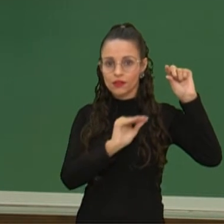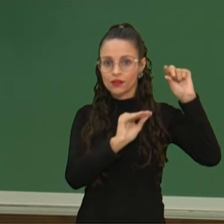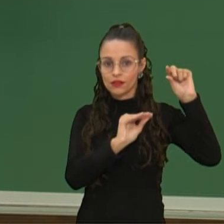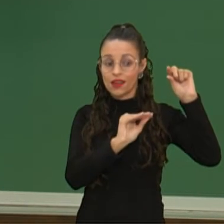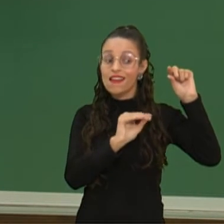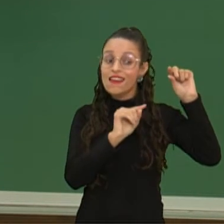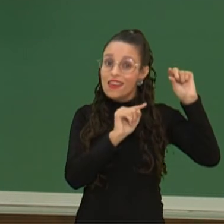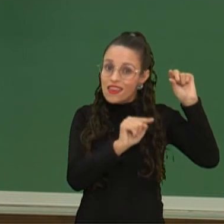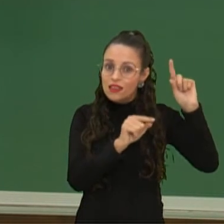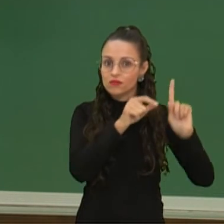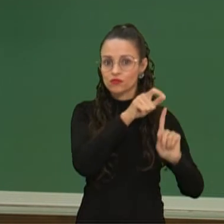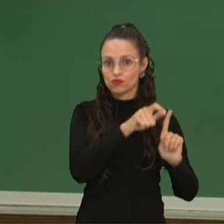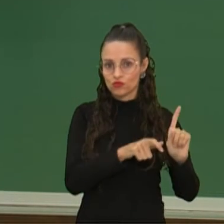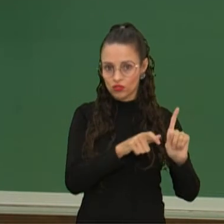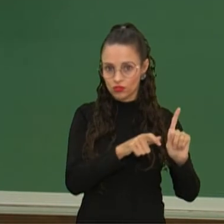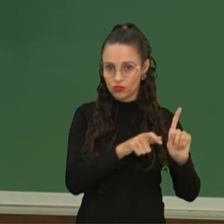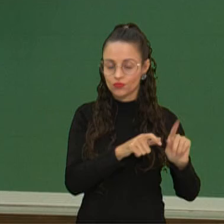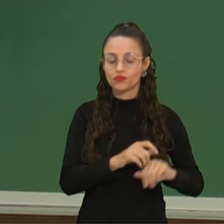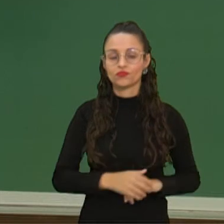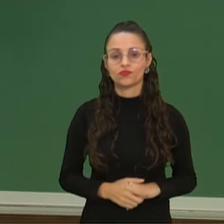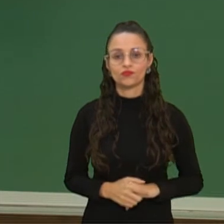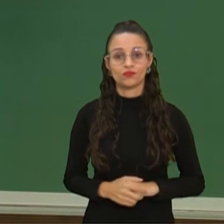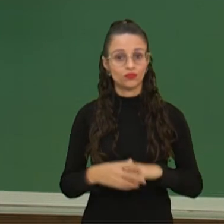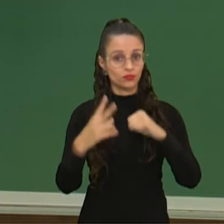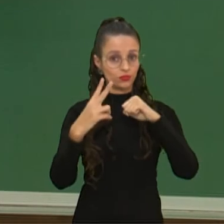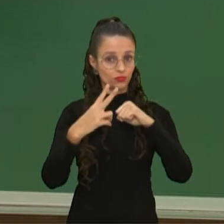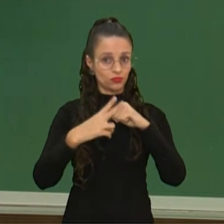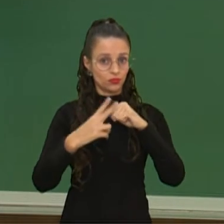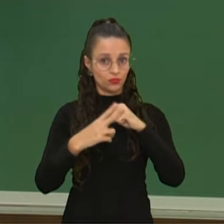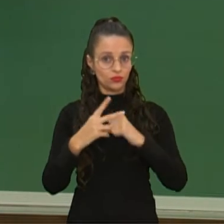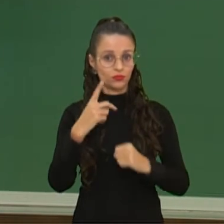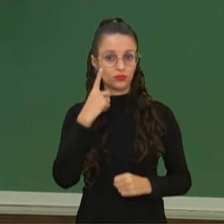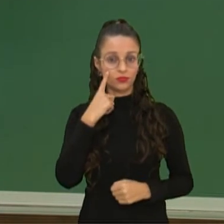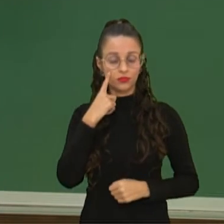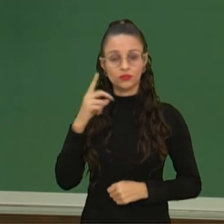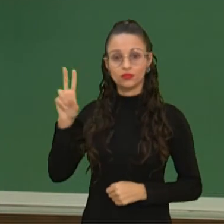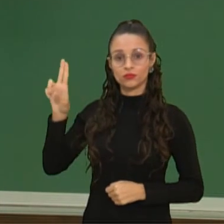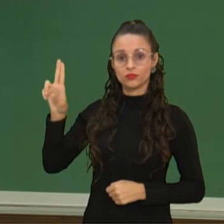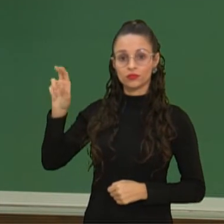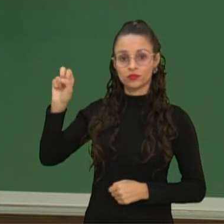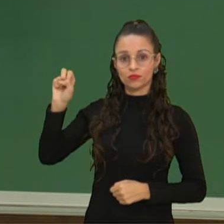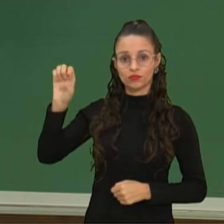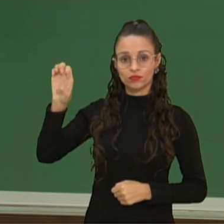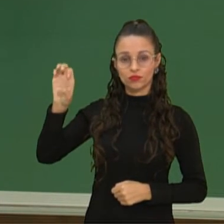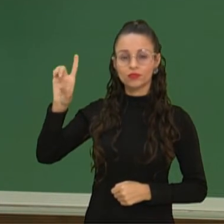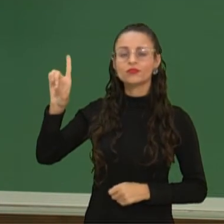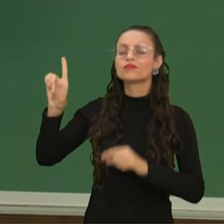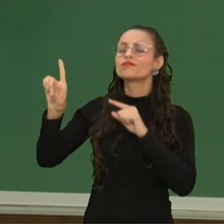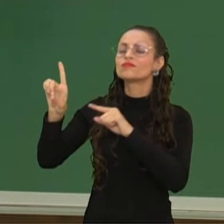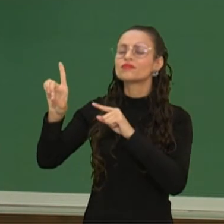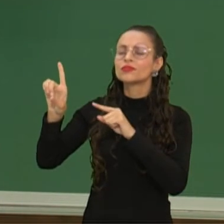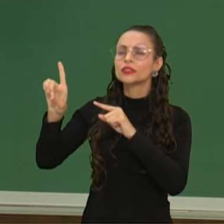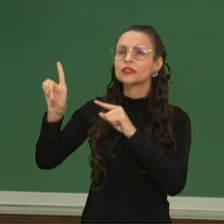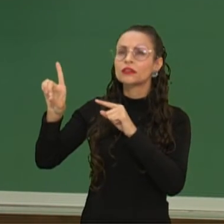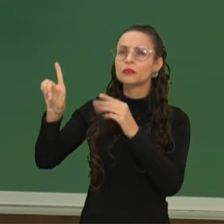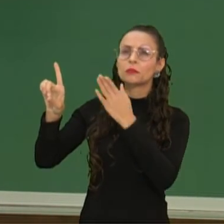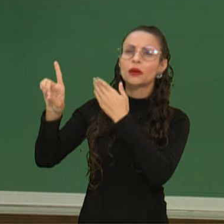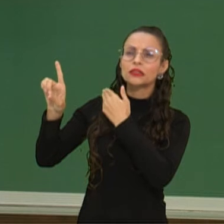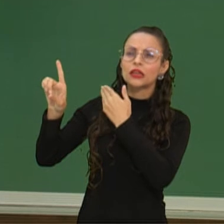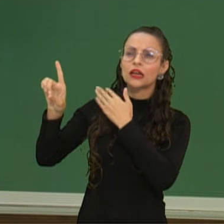sujeito, tá? Agora vamos pensar no verbo. O verbo use, ele está em qual tempo verbal? Ele está